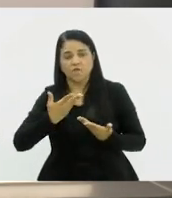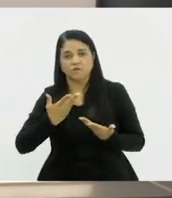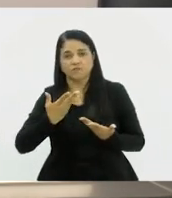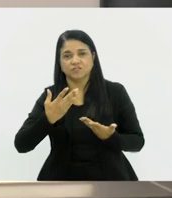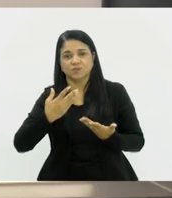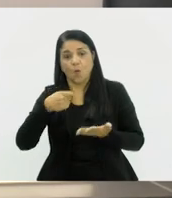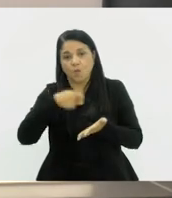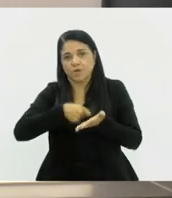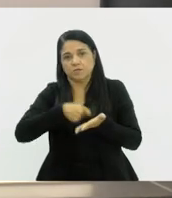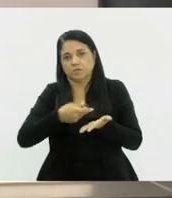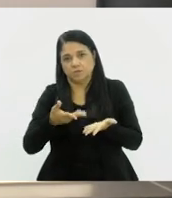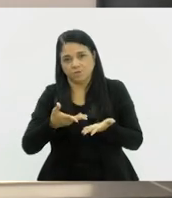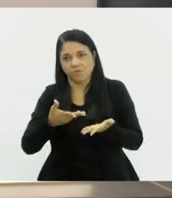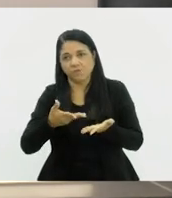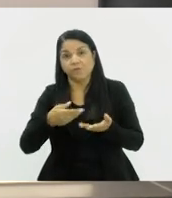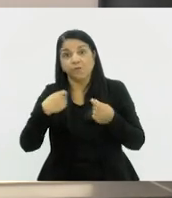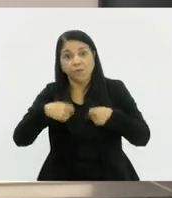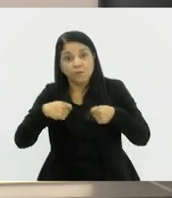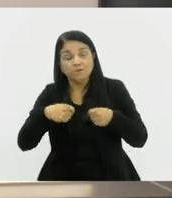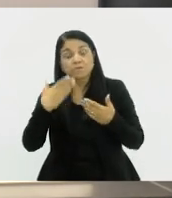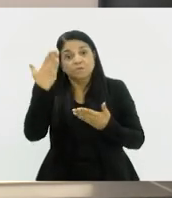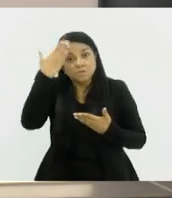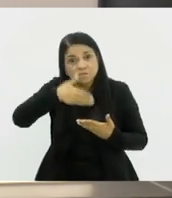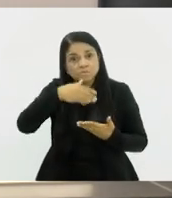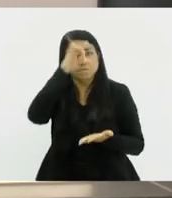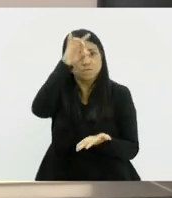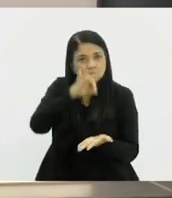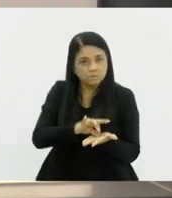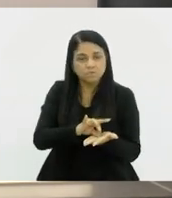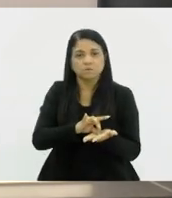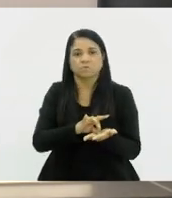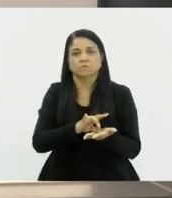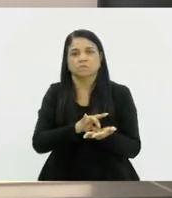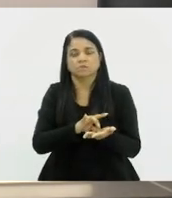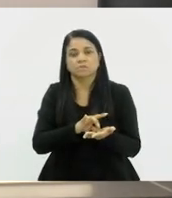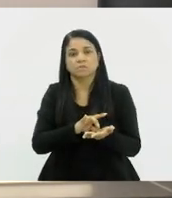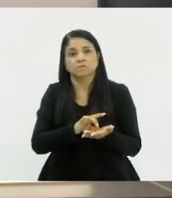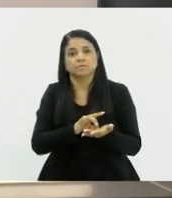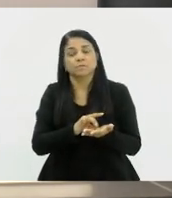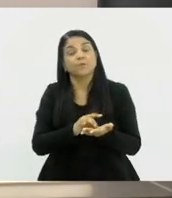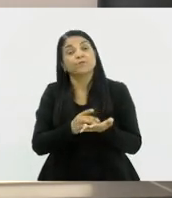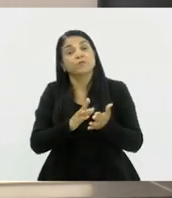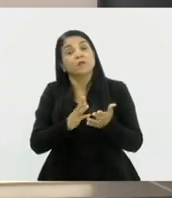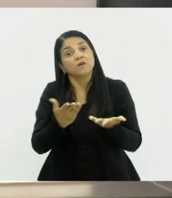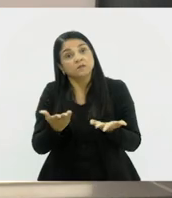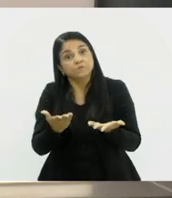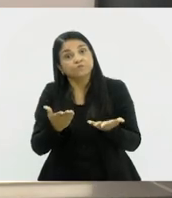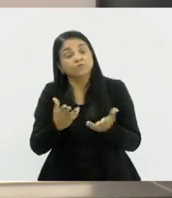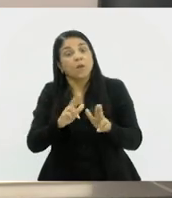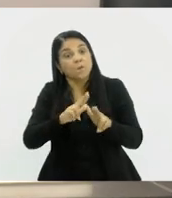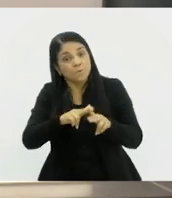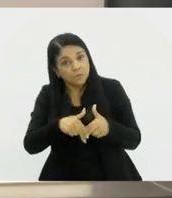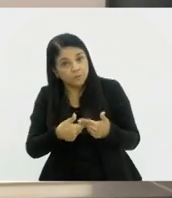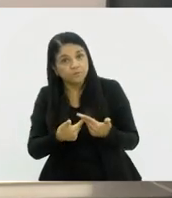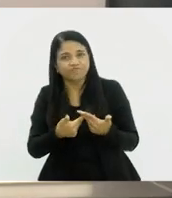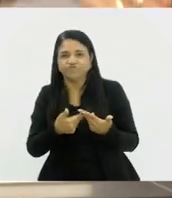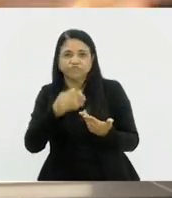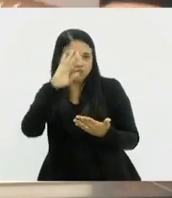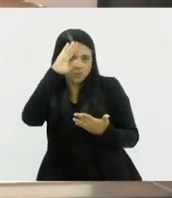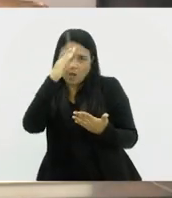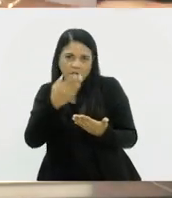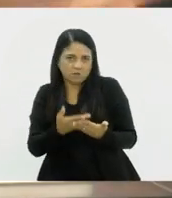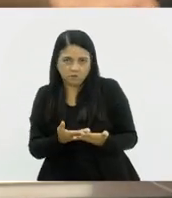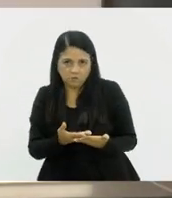provar nós precisamos ter provas sólidas e não é com isso e não é por isso que estamos desacreditando na